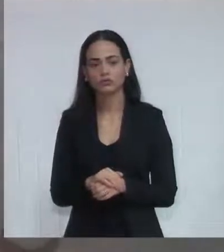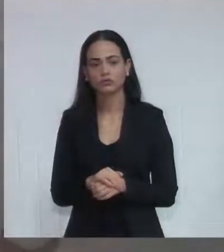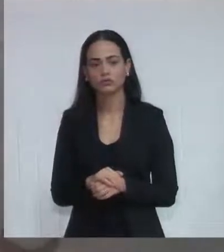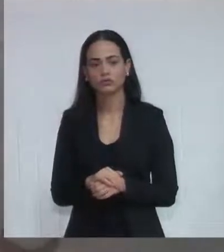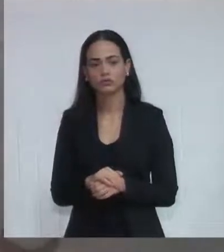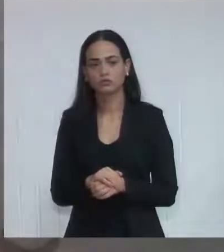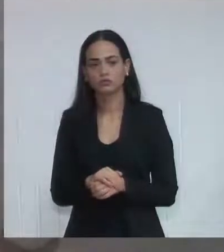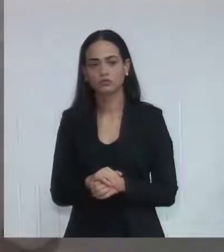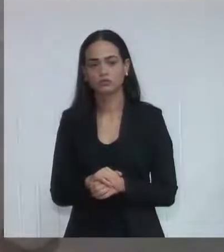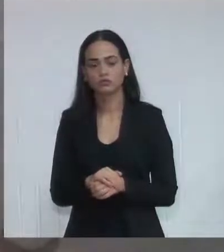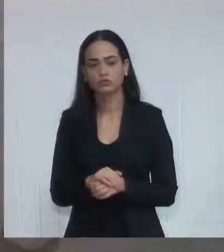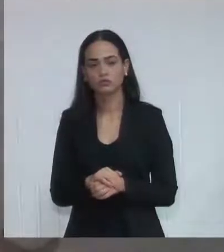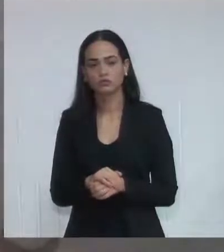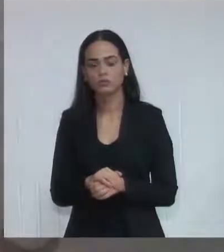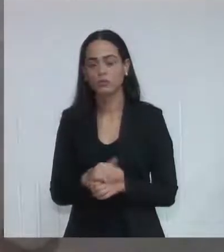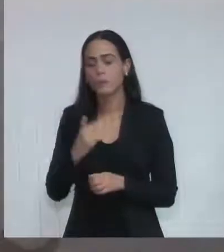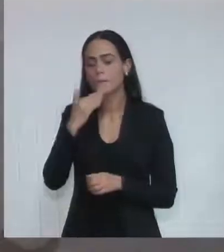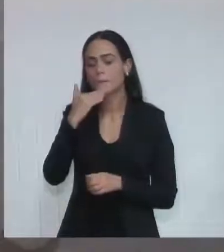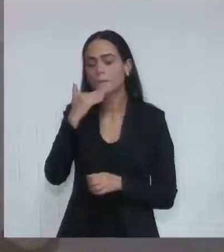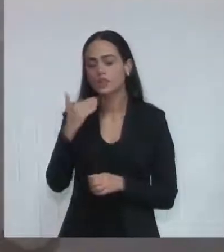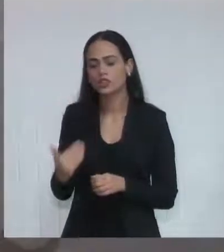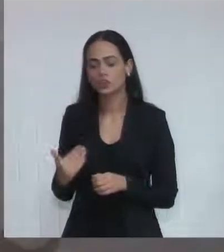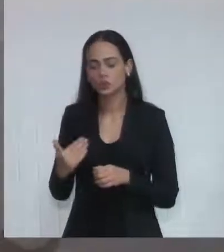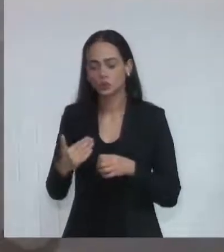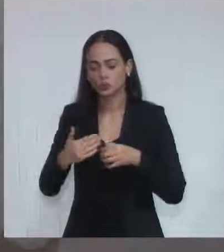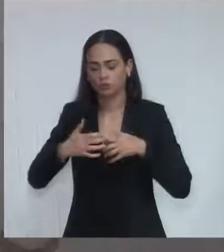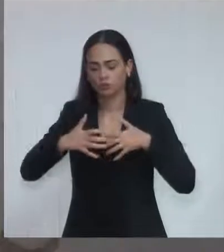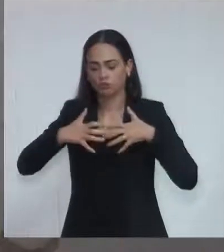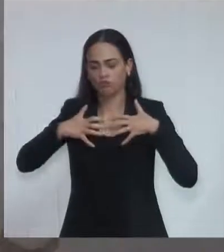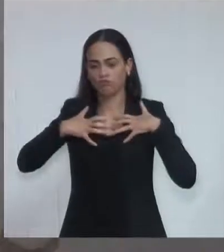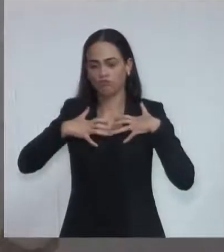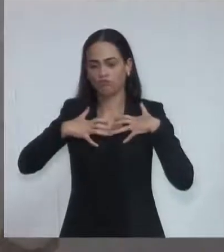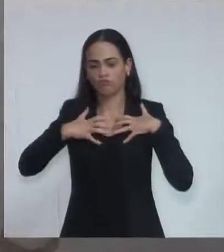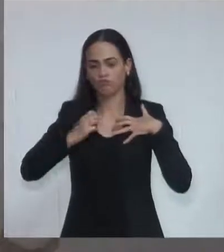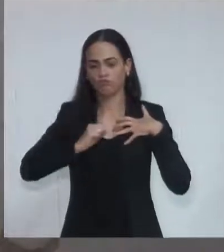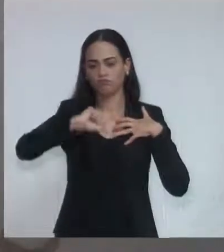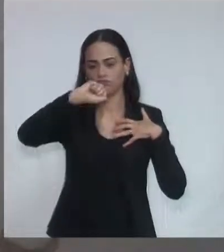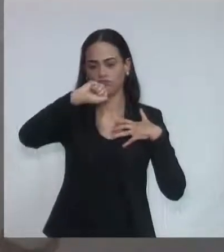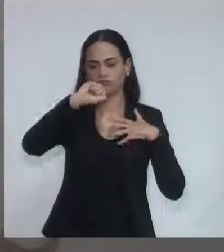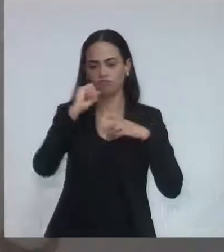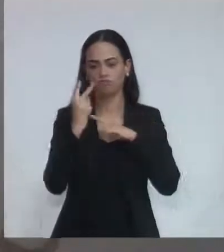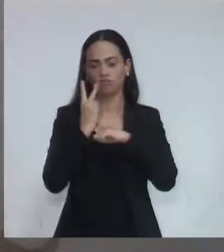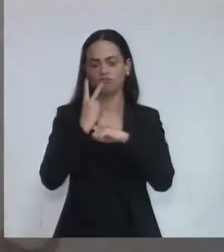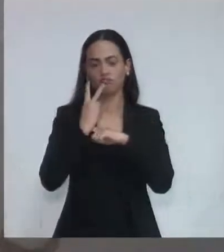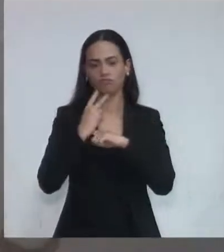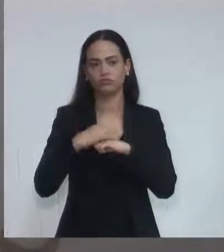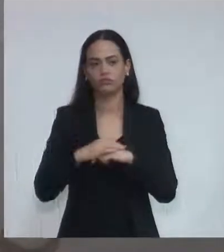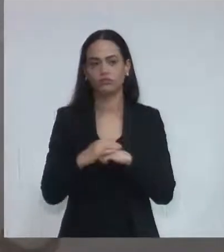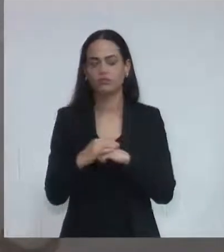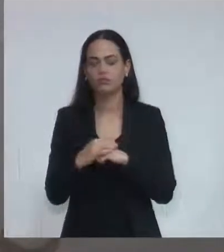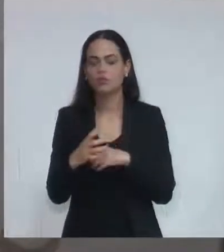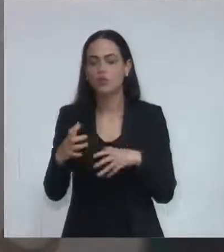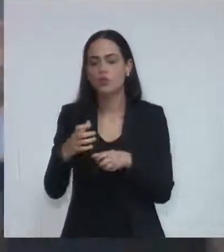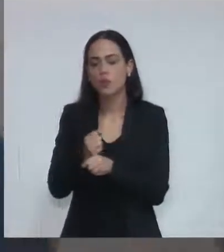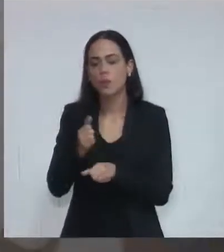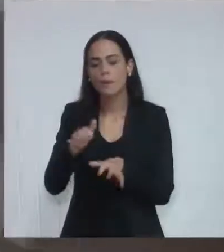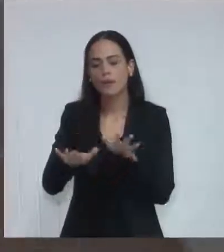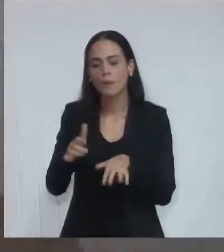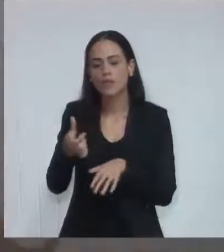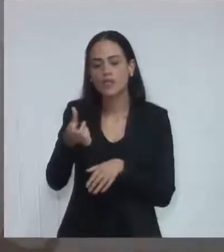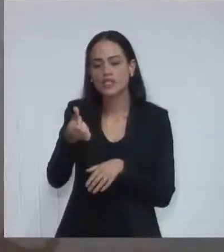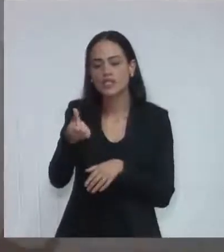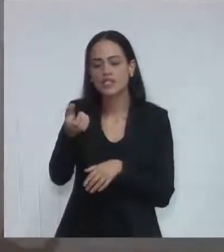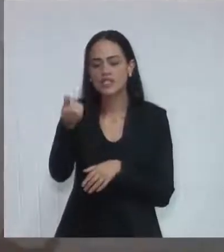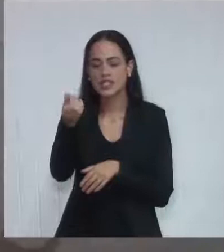coletes balísticos. Temos hoje em torno de aproximadamente 60 coletes